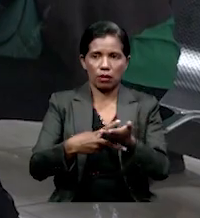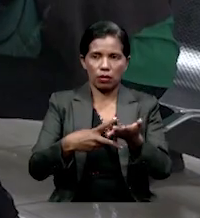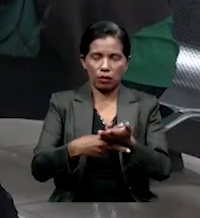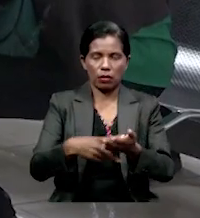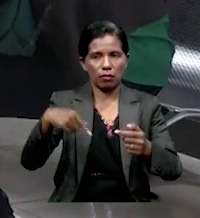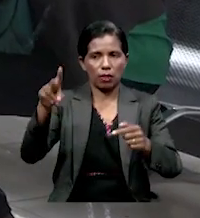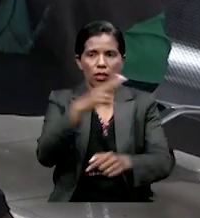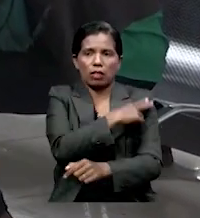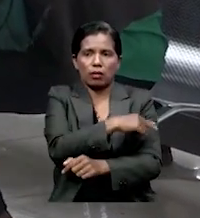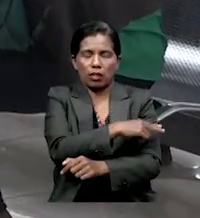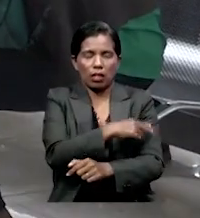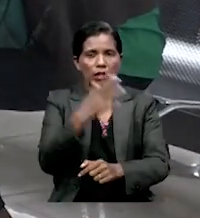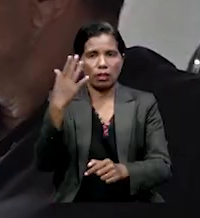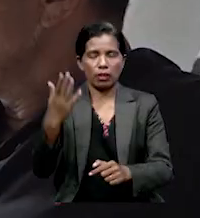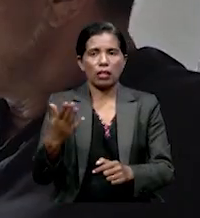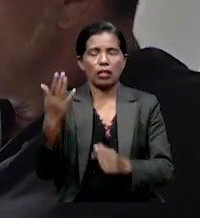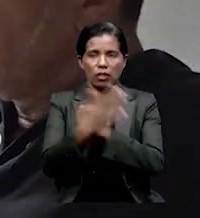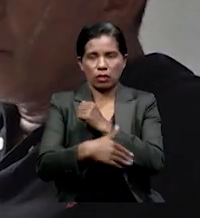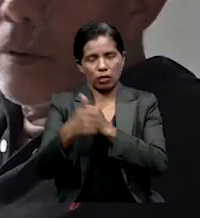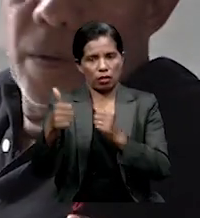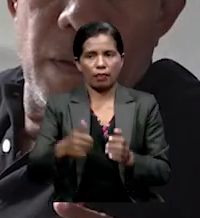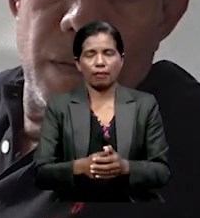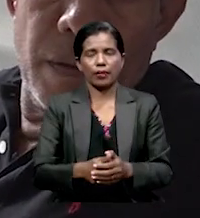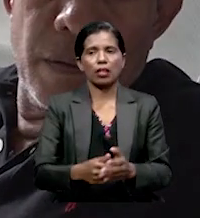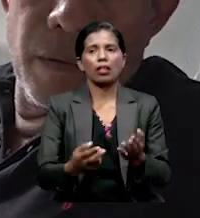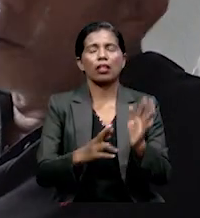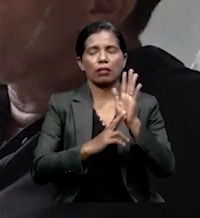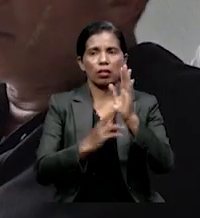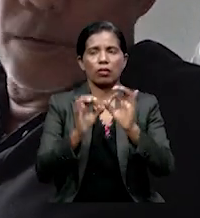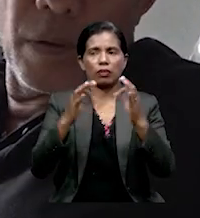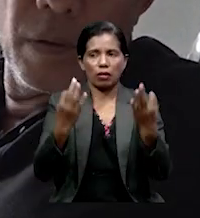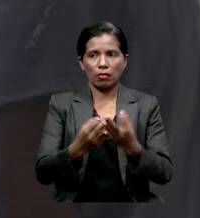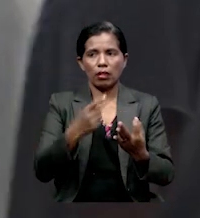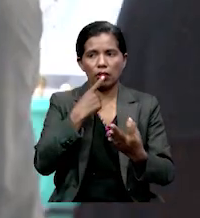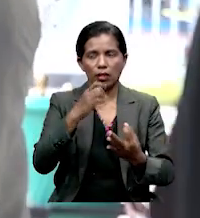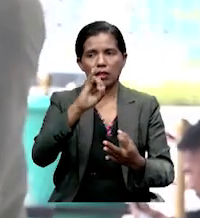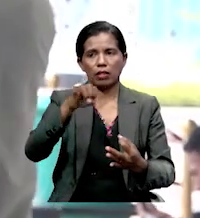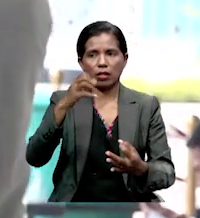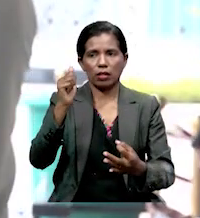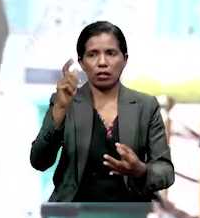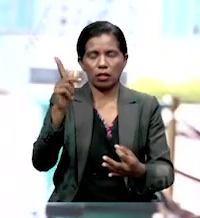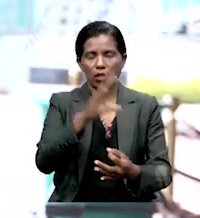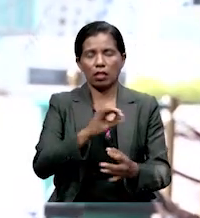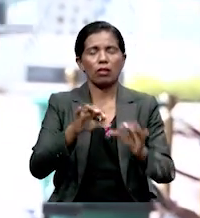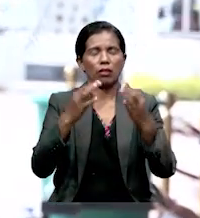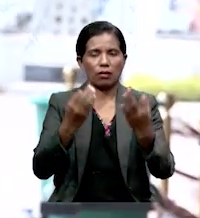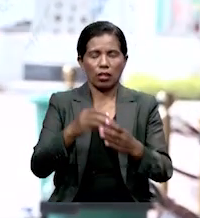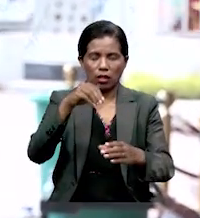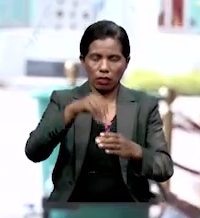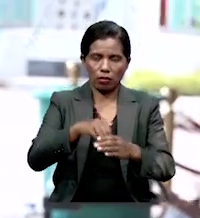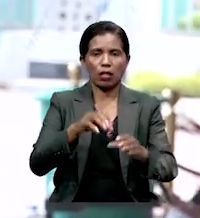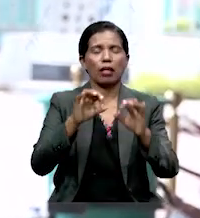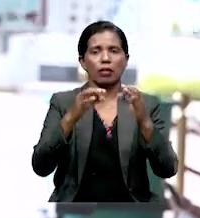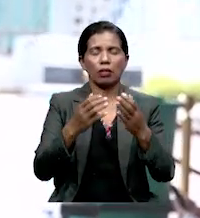tratamento e arraileur. Representante família de paciente Fasserang Isaac Sarmento Hateten, família inclui paciente Fasserang